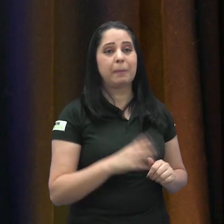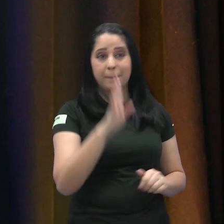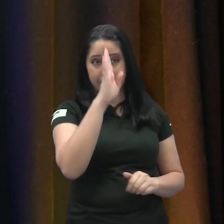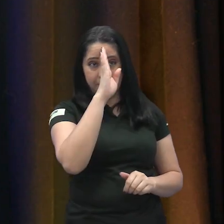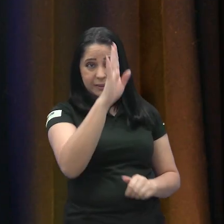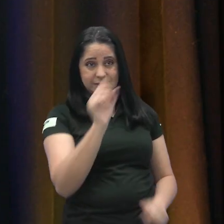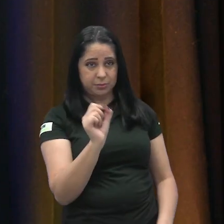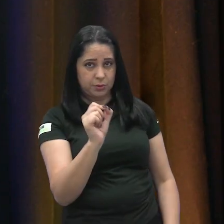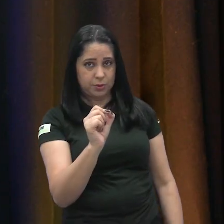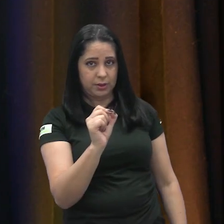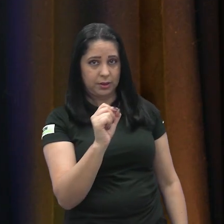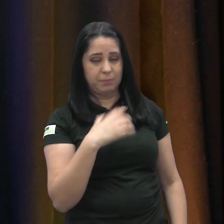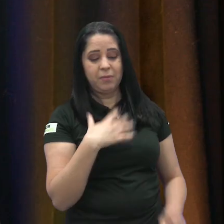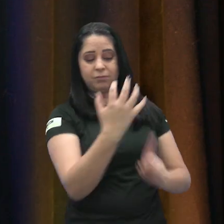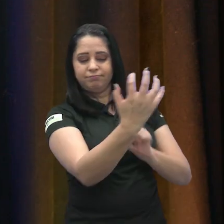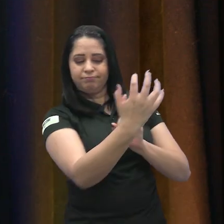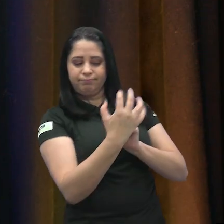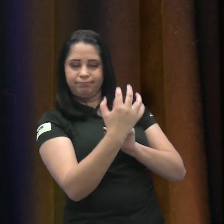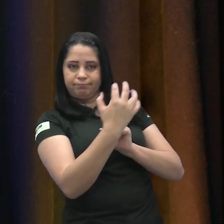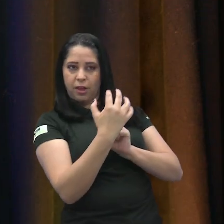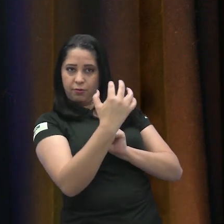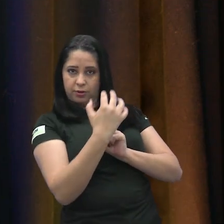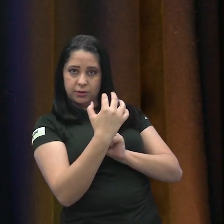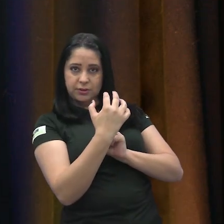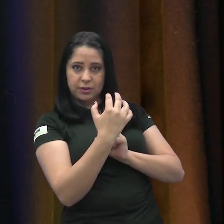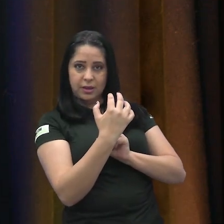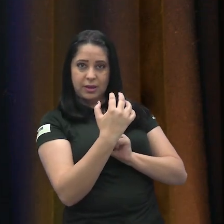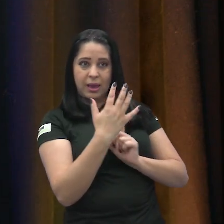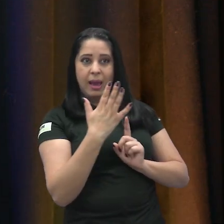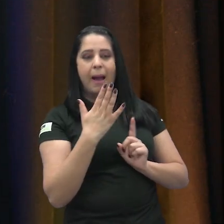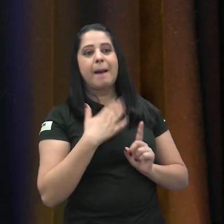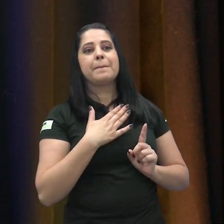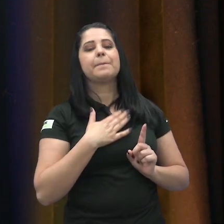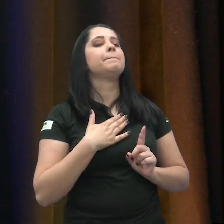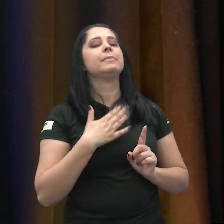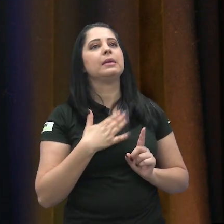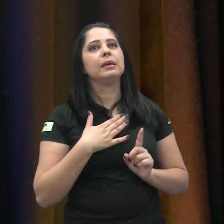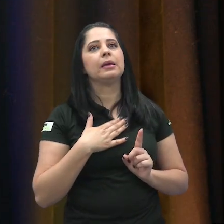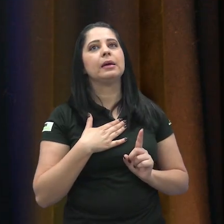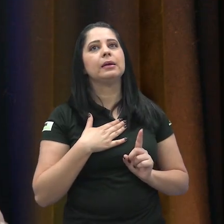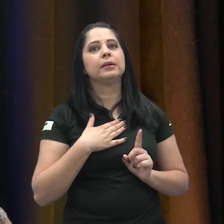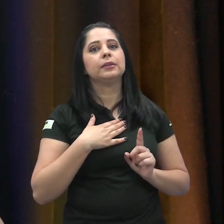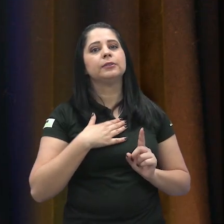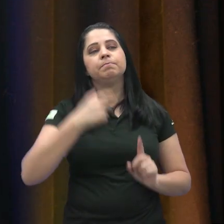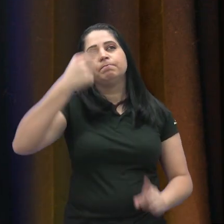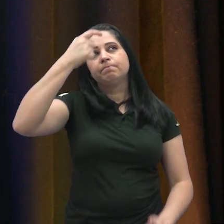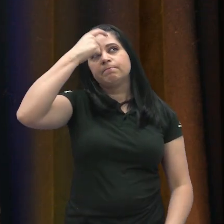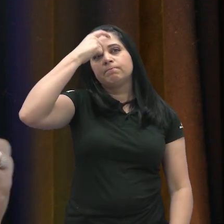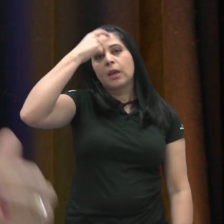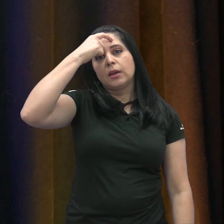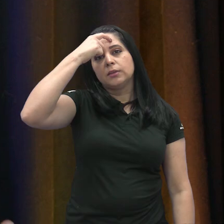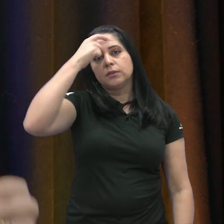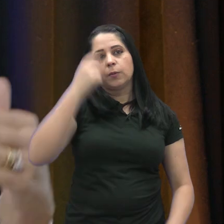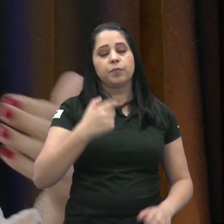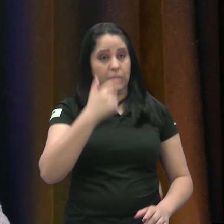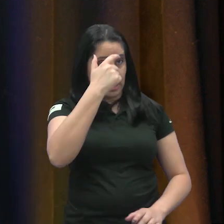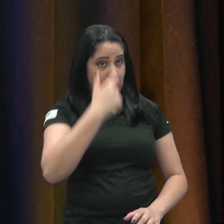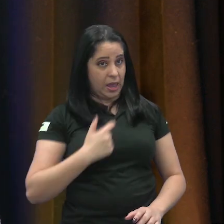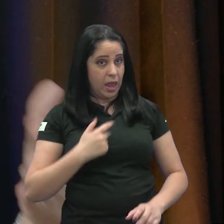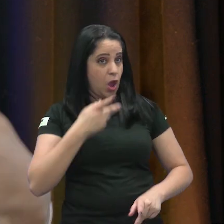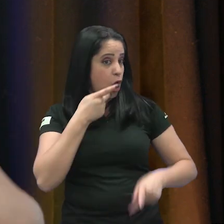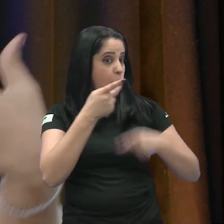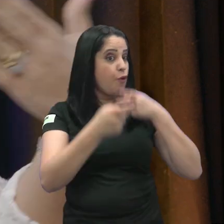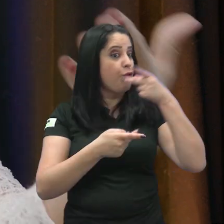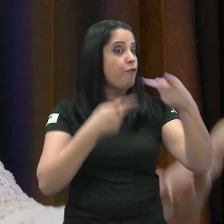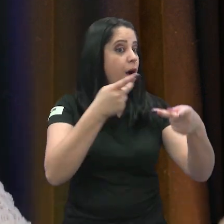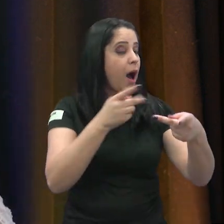principal coisa que me influenciou e me apoiou em tudo isso foi a minha coerência. Então, eu vivo o que eu falo.